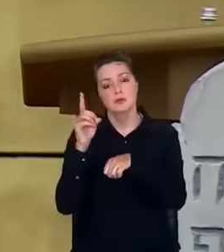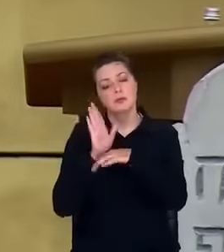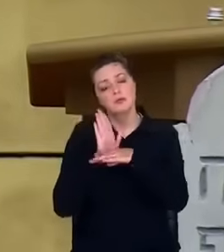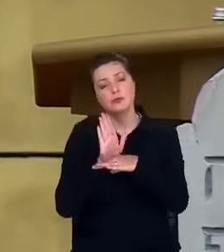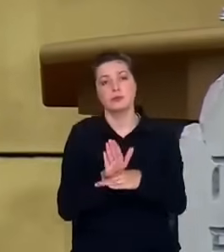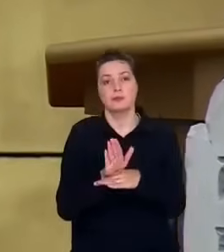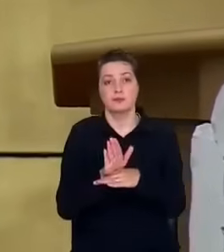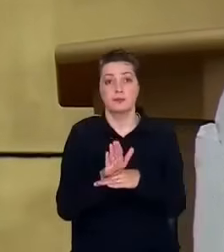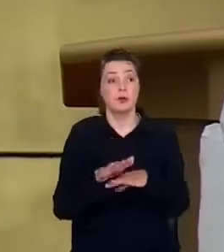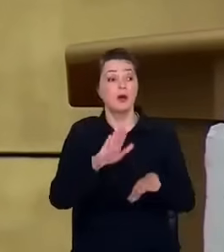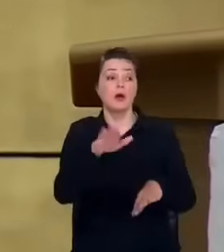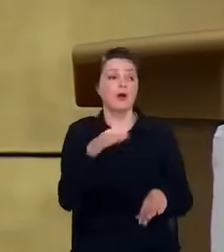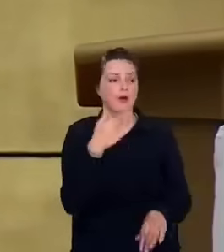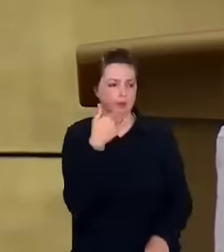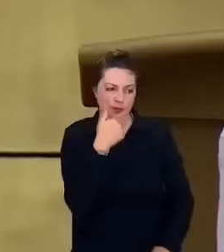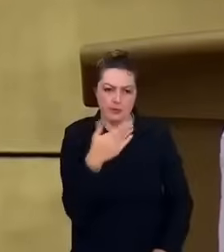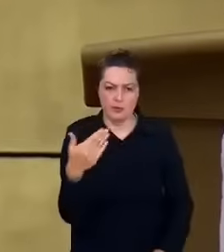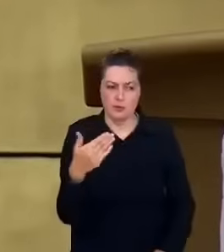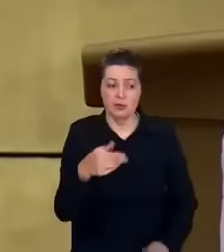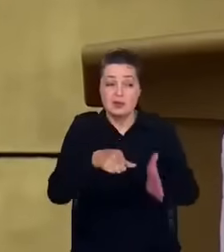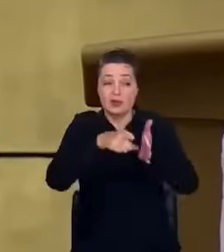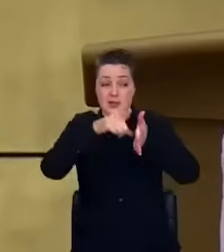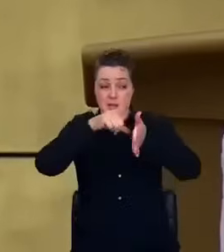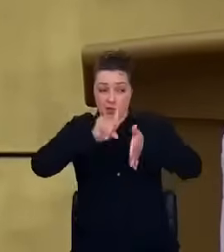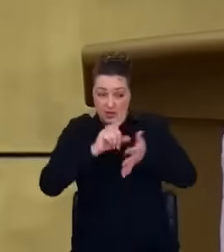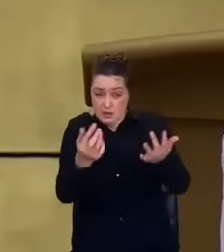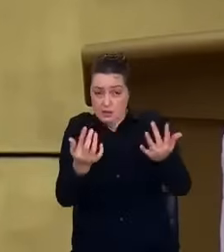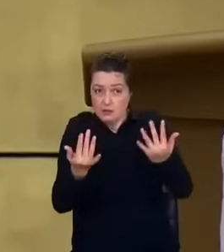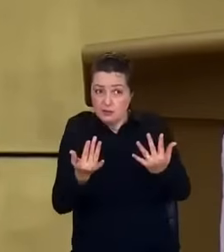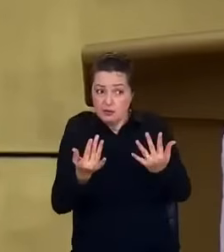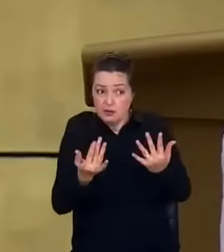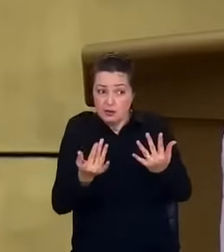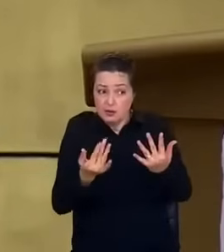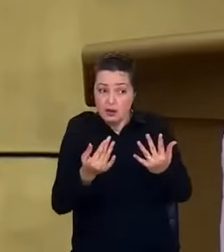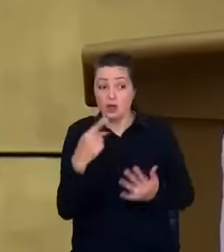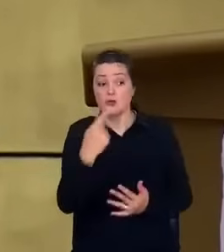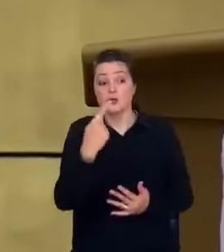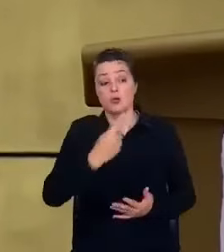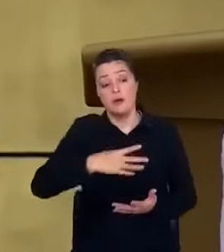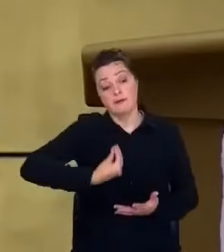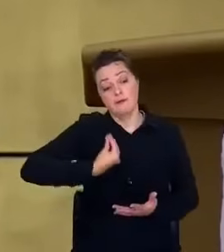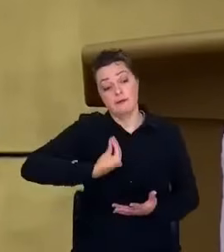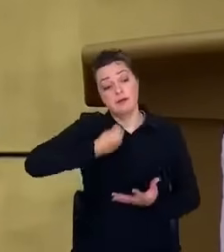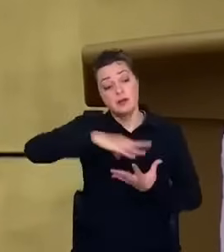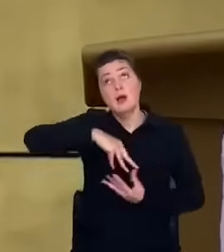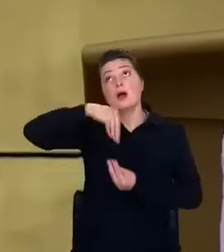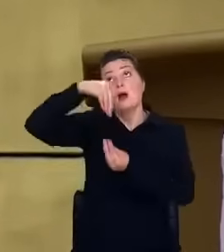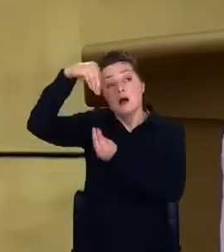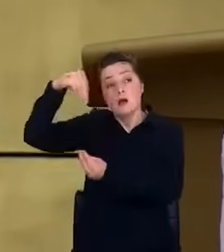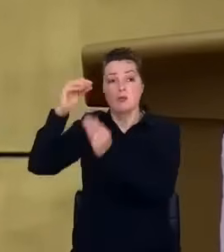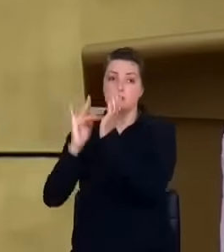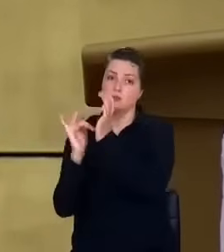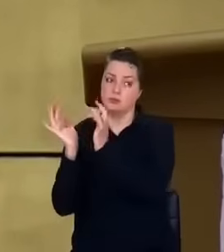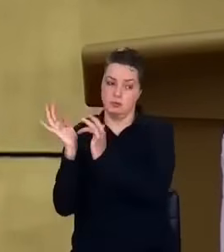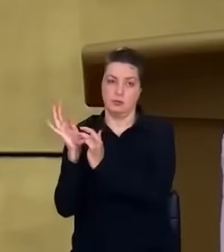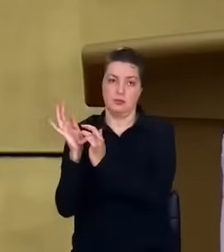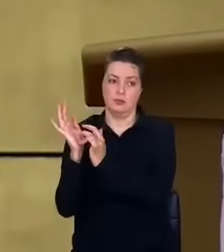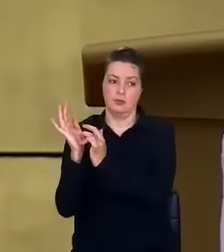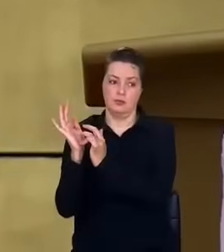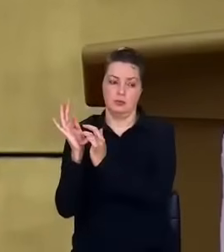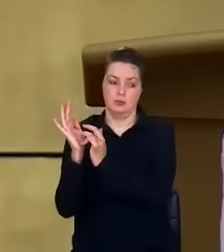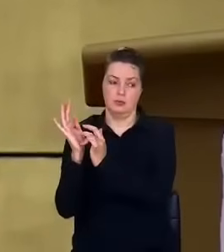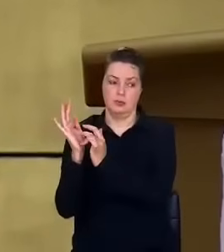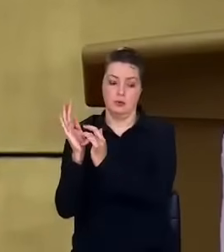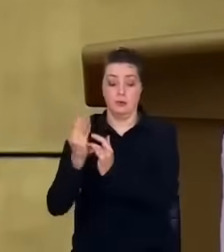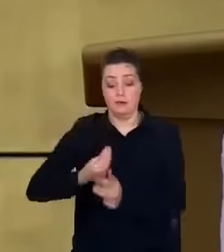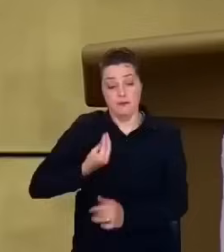vai, ó, por favor, antes de você vir aqui, você vem para entregar a sua alma para Jesus, a sua vida para Jesus, o seu destino para Jesus.